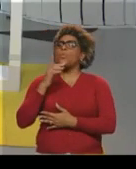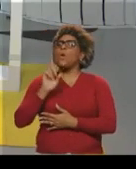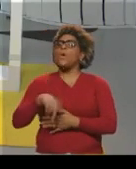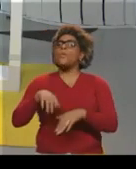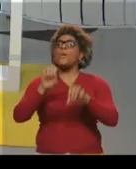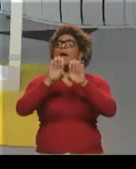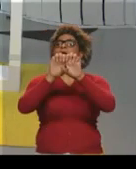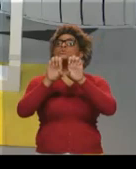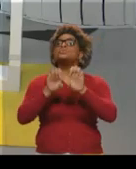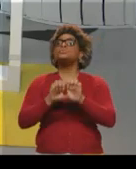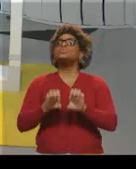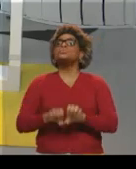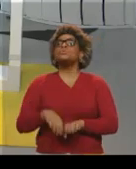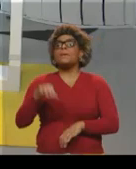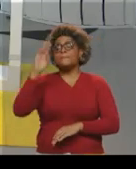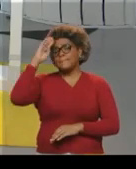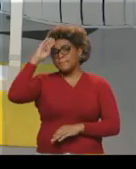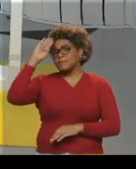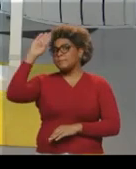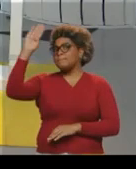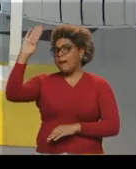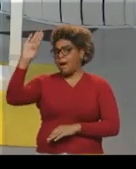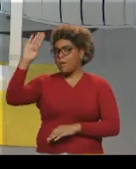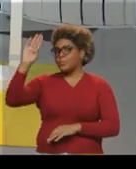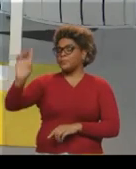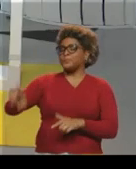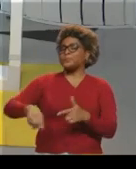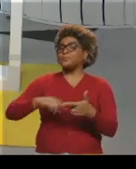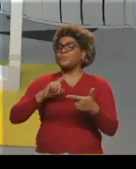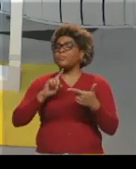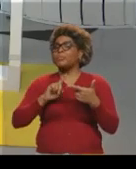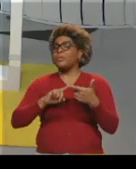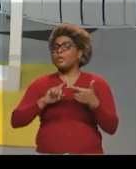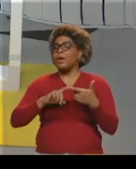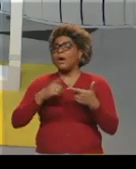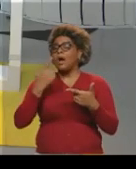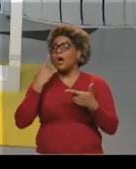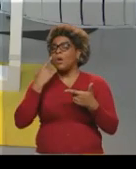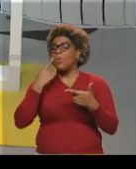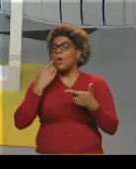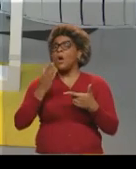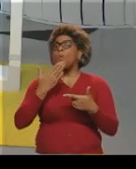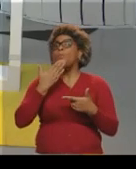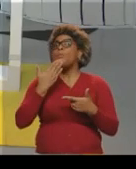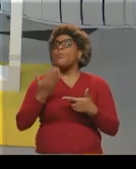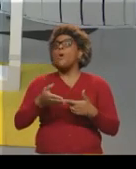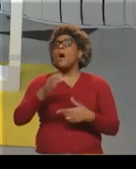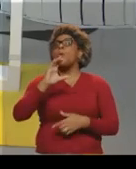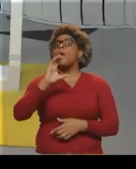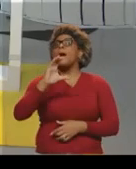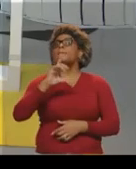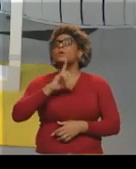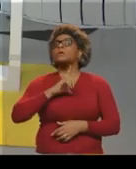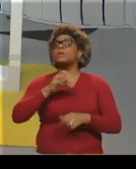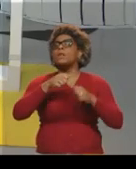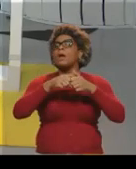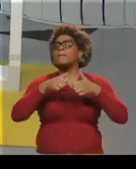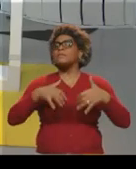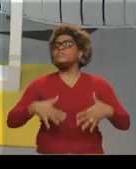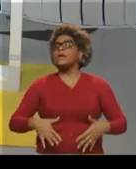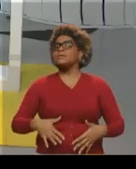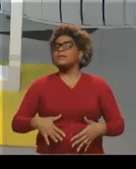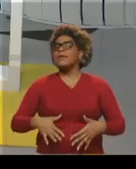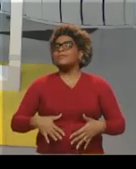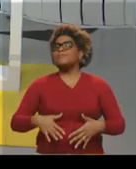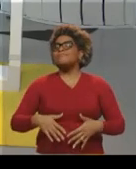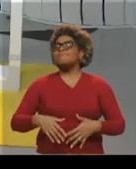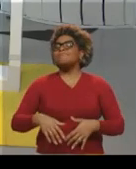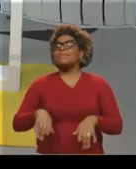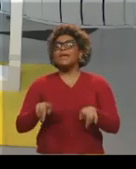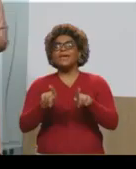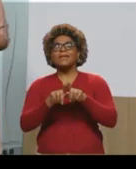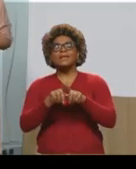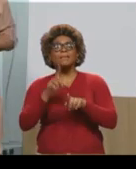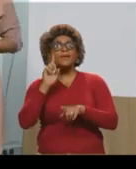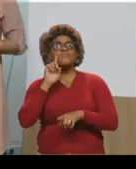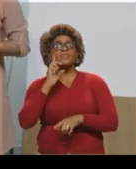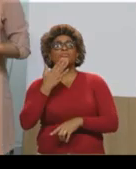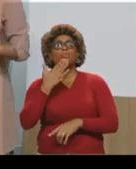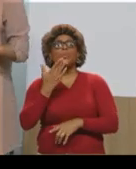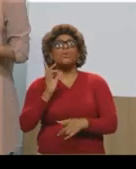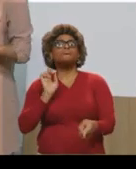estrutura principal, depois eu olho em quais carbonos estão a minha ramificação e vejo qual é o tipo de